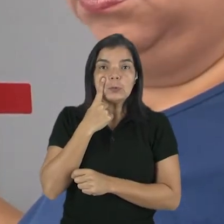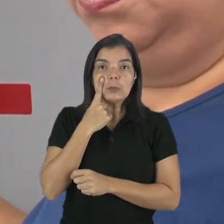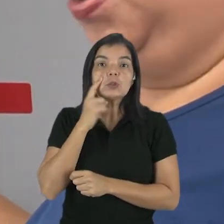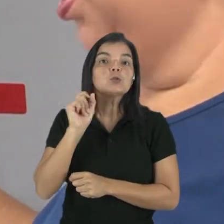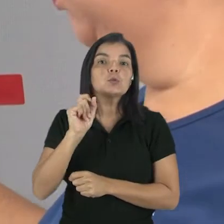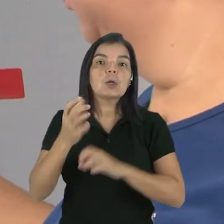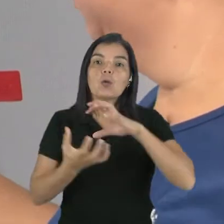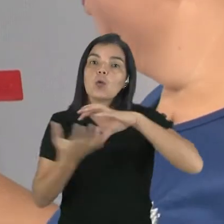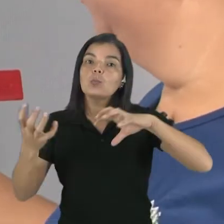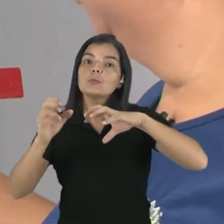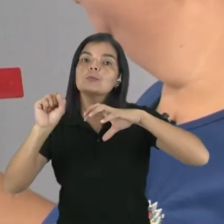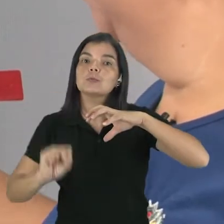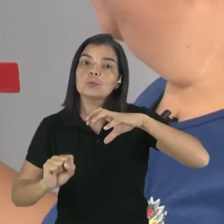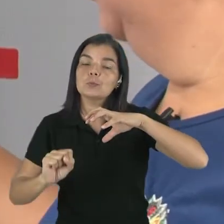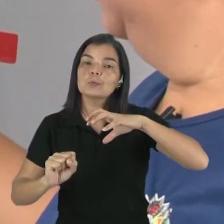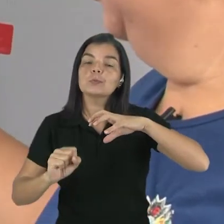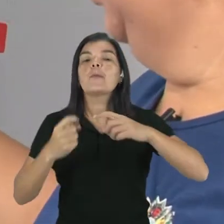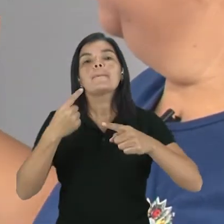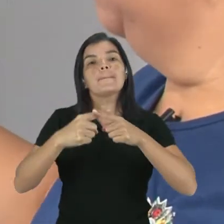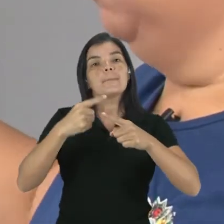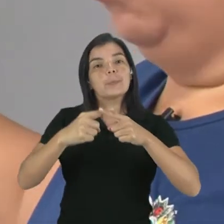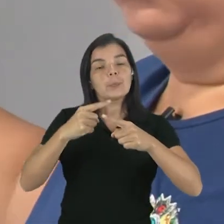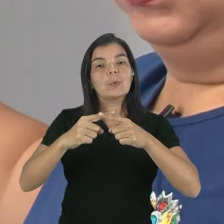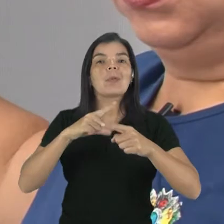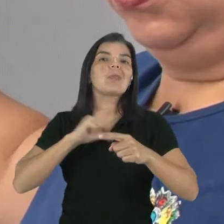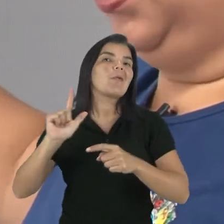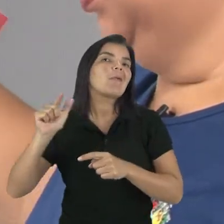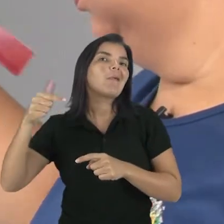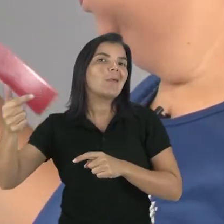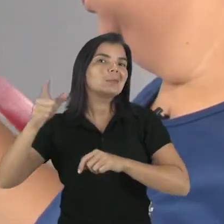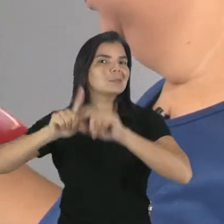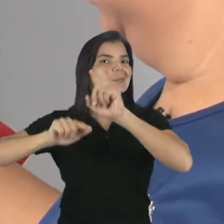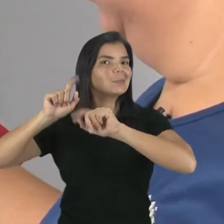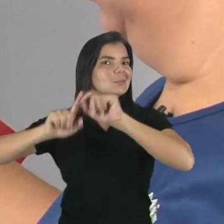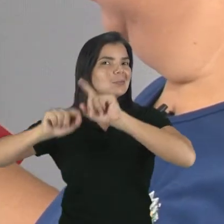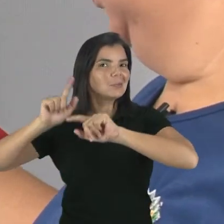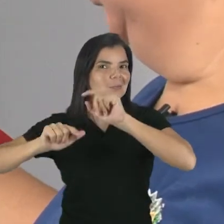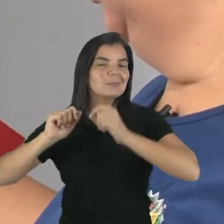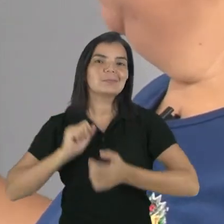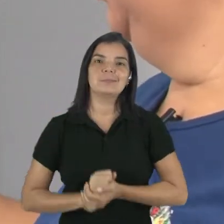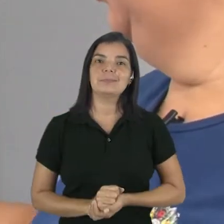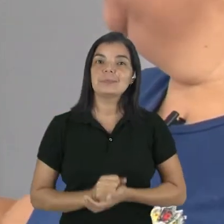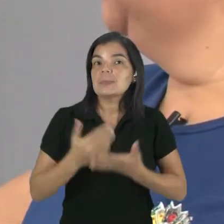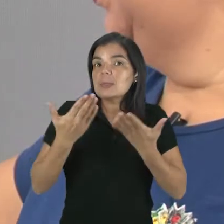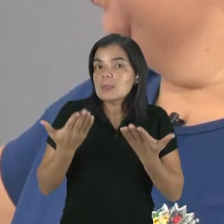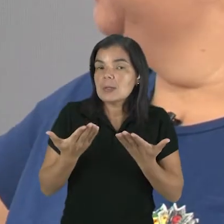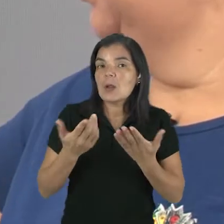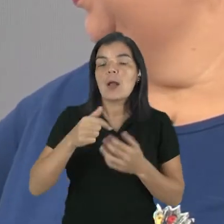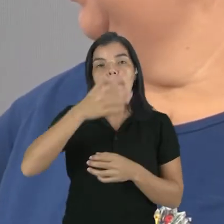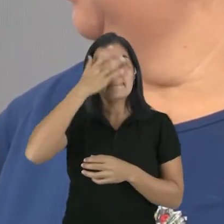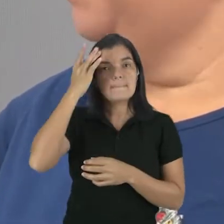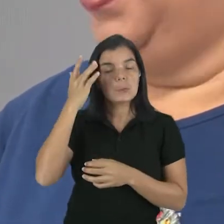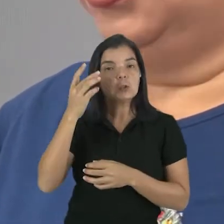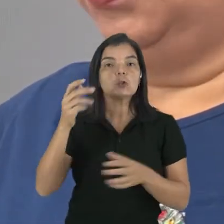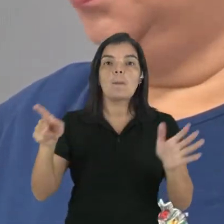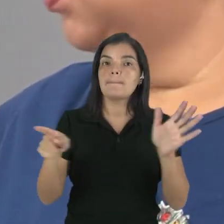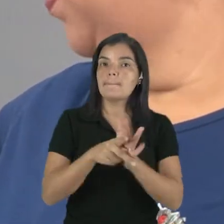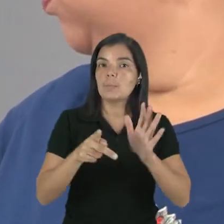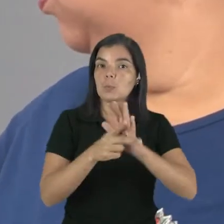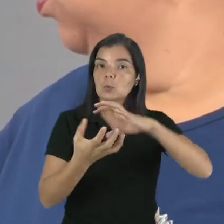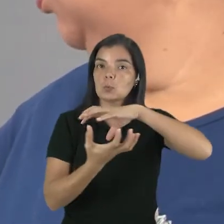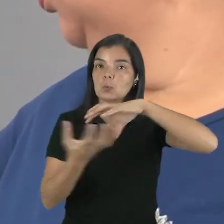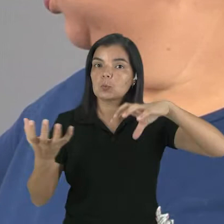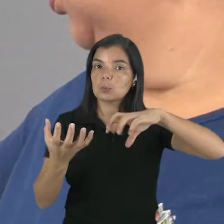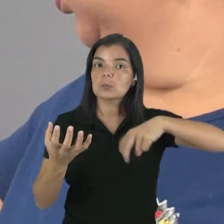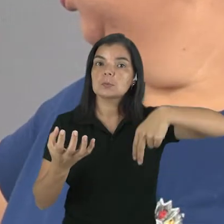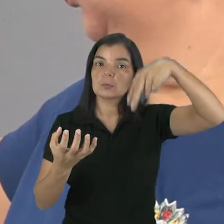sul, porque no hemisfério sul tem outras constelações. Então, quem está lá na parte do